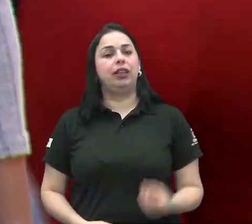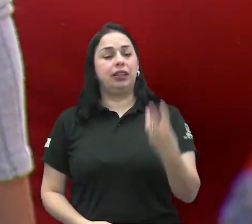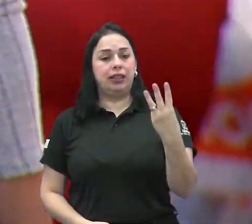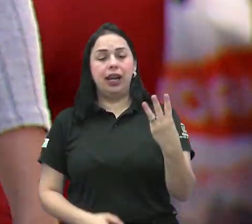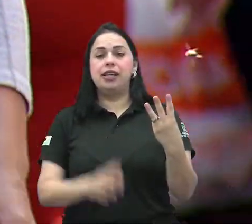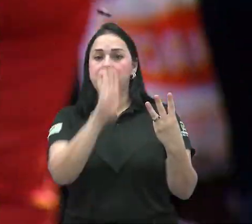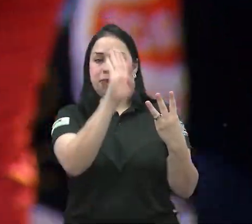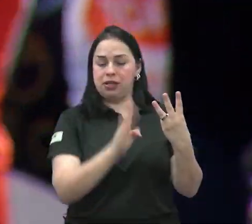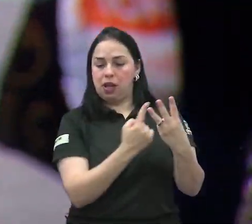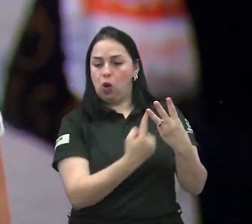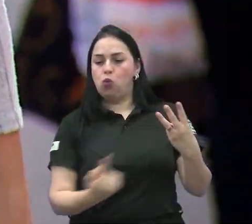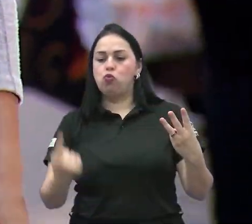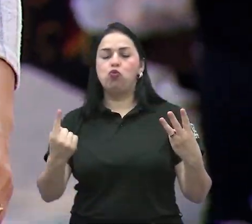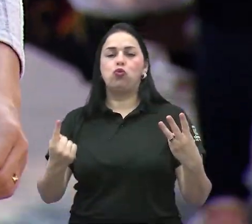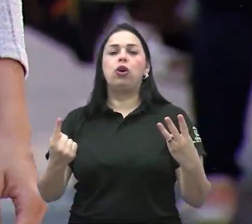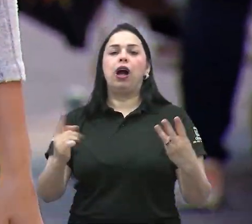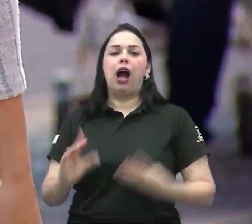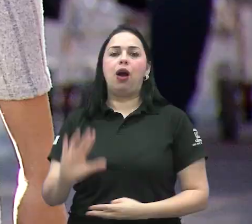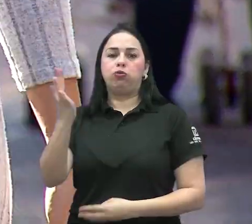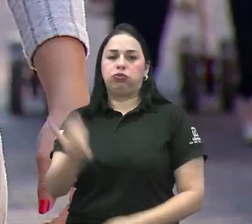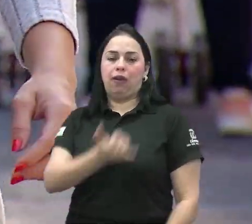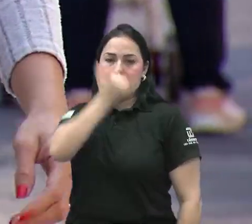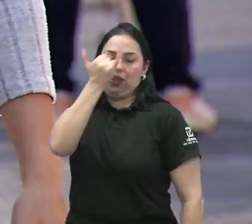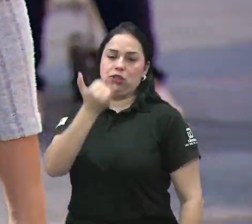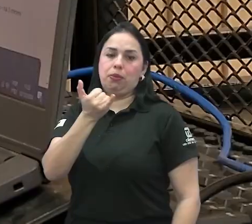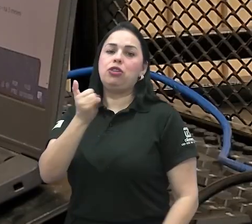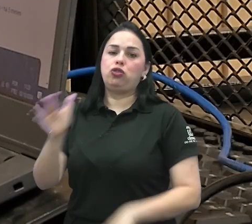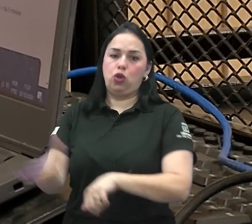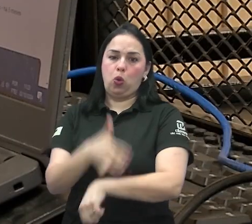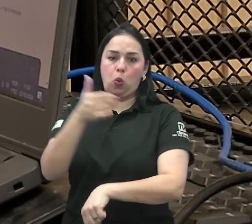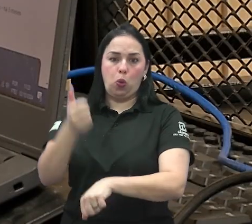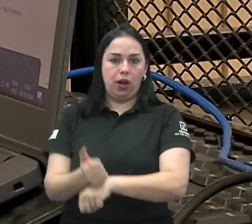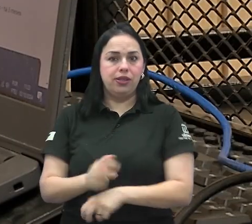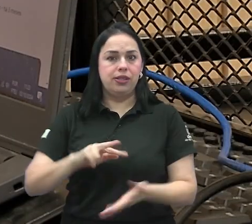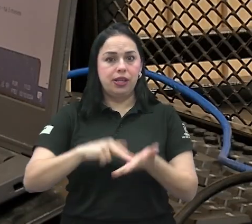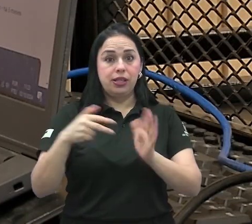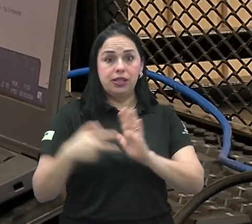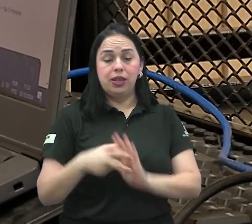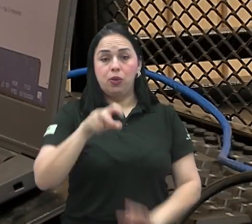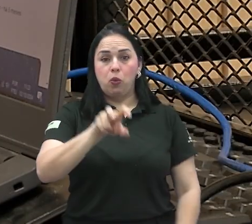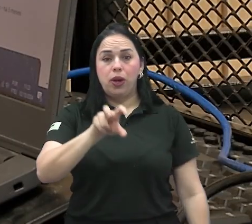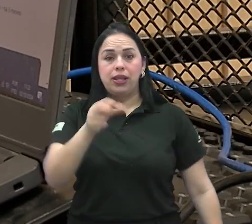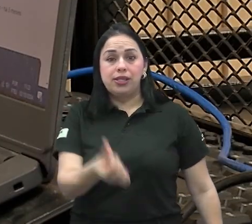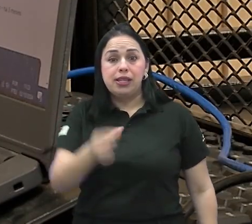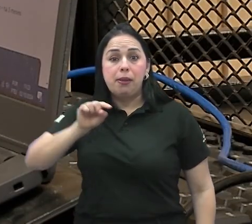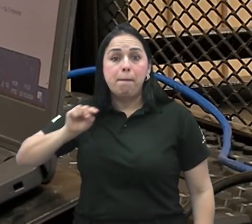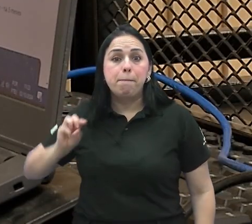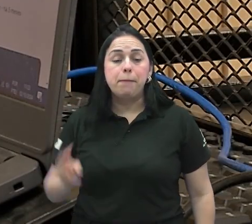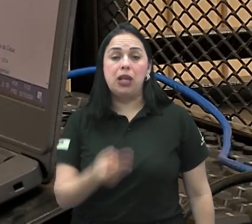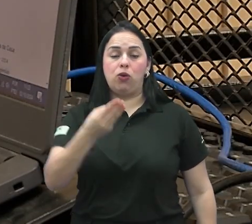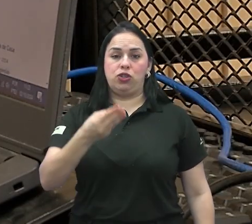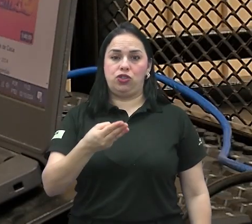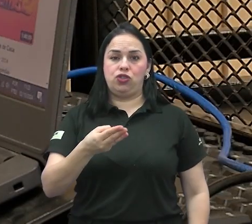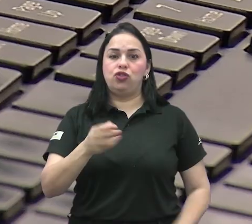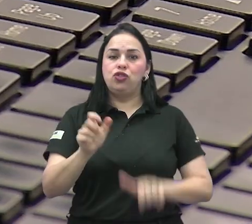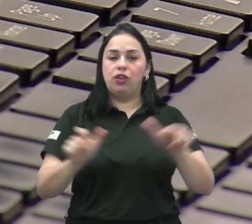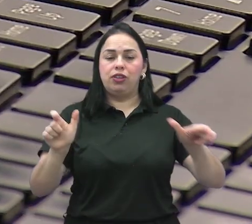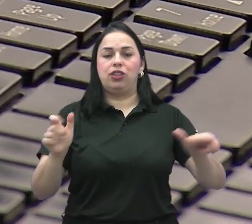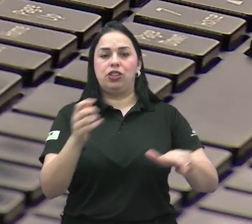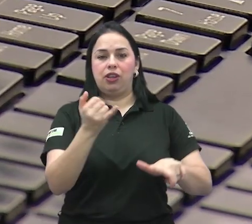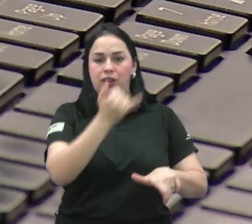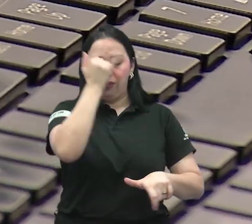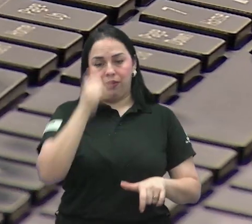3 brasileiros sofreu um golpe na internet, o equivalente a 56 milhões de vítimas.